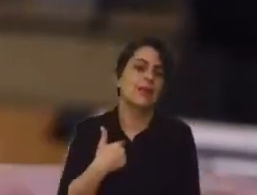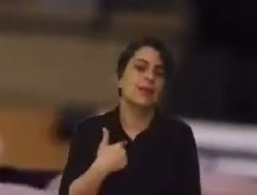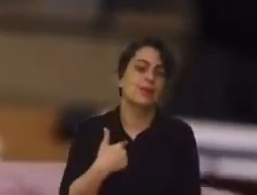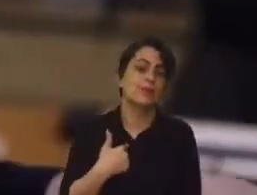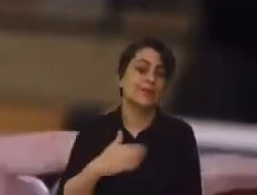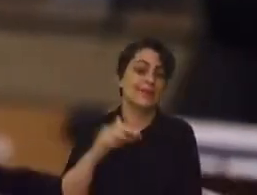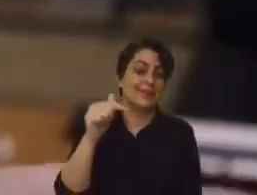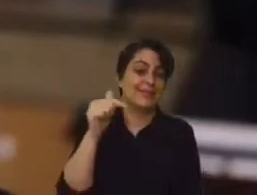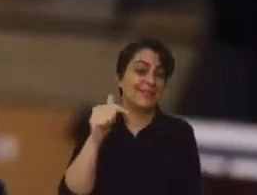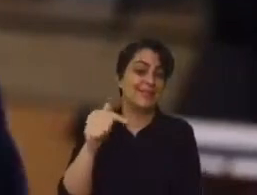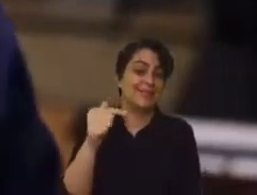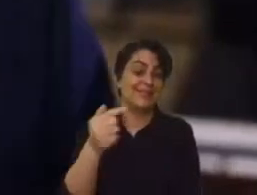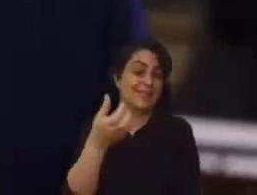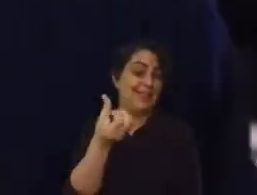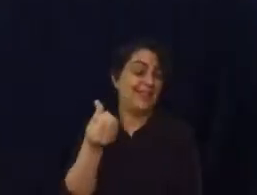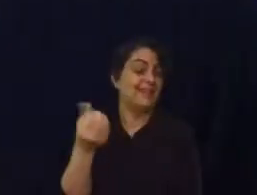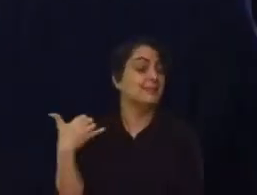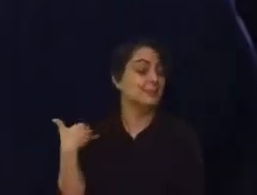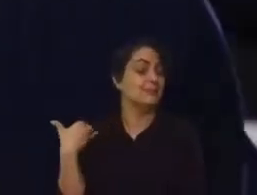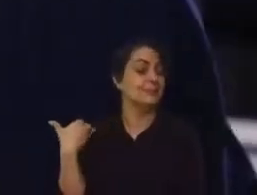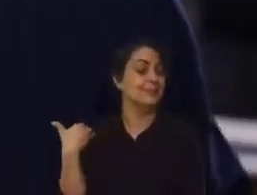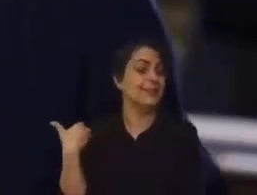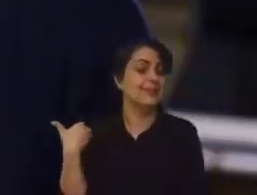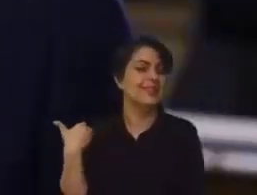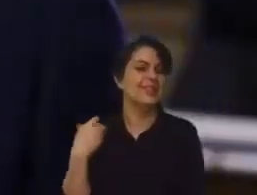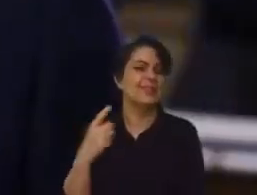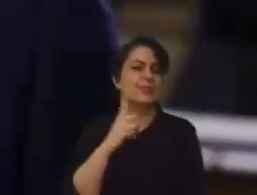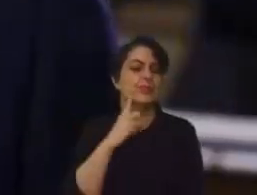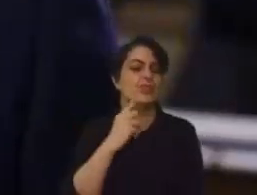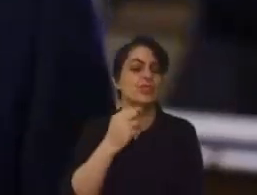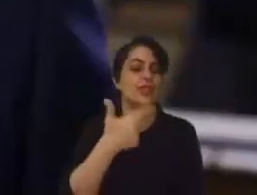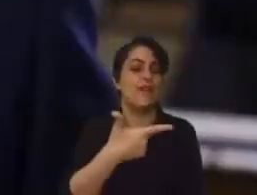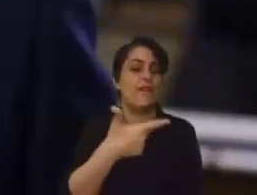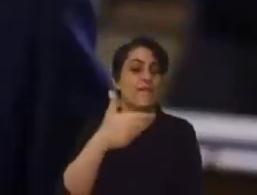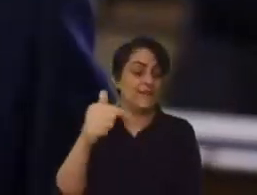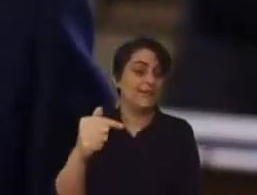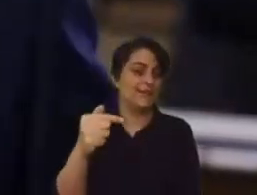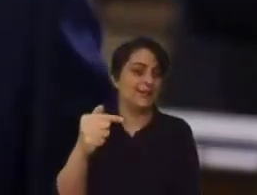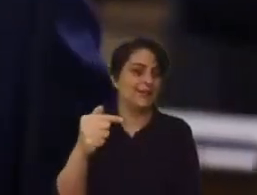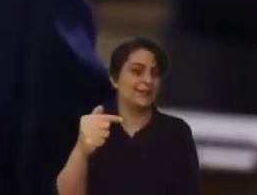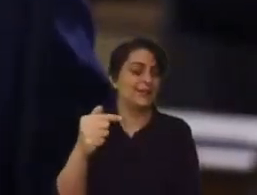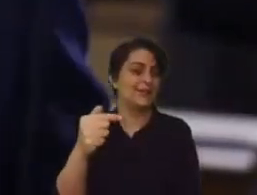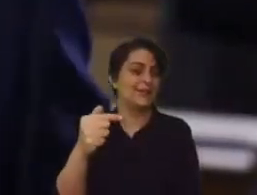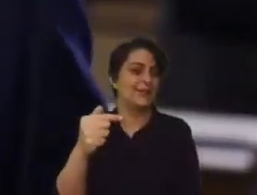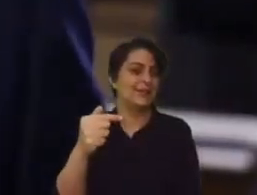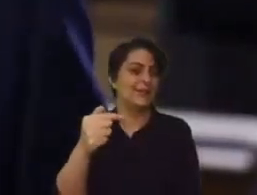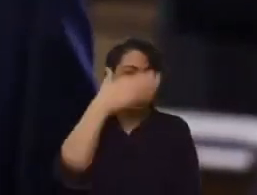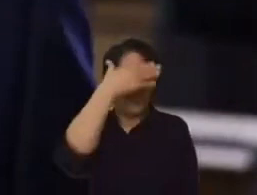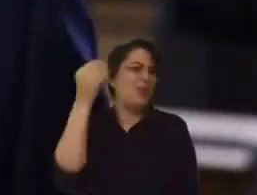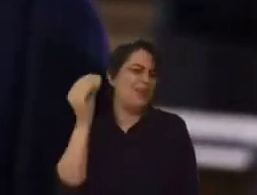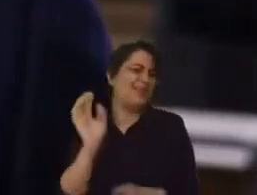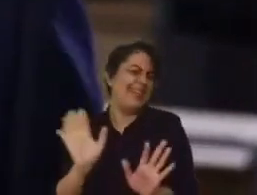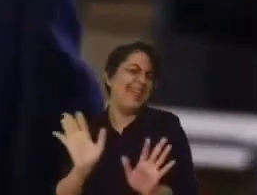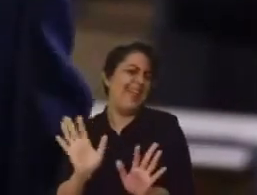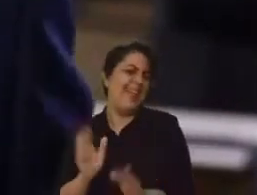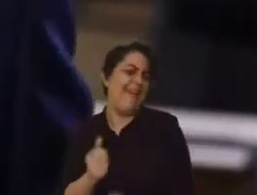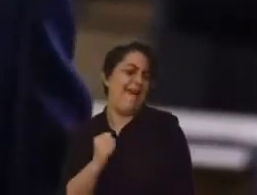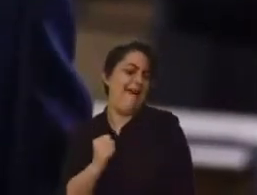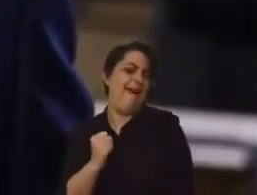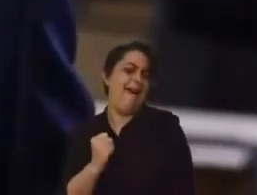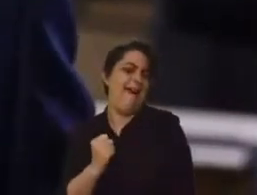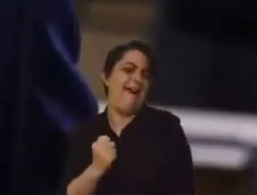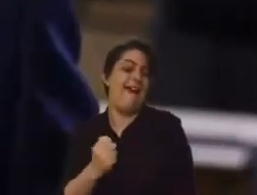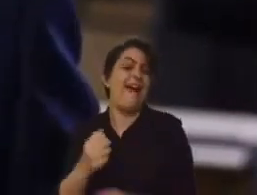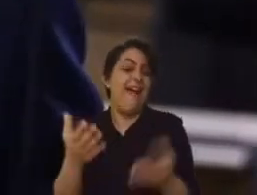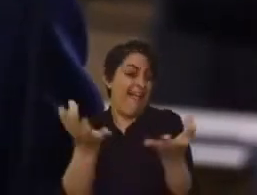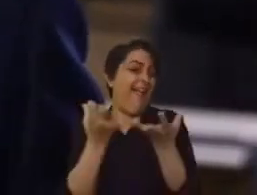fazer 76 anos, dia 27, não se esqueça, Sérgio, não seja mão de vaca e trate de me dar um presente, qualquer que